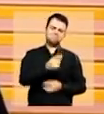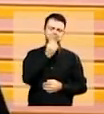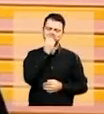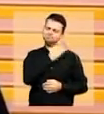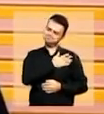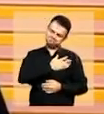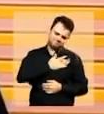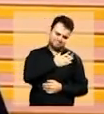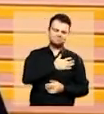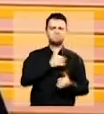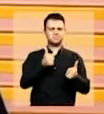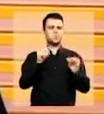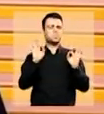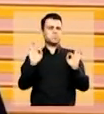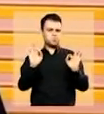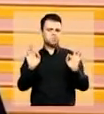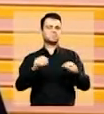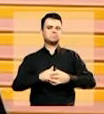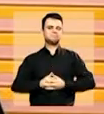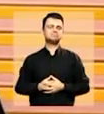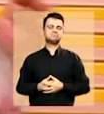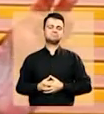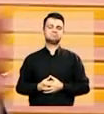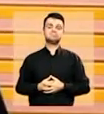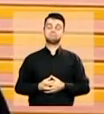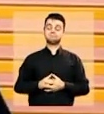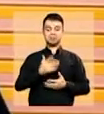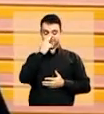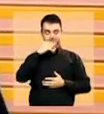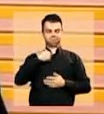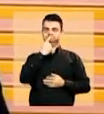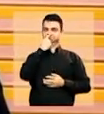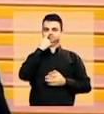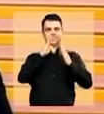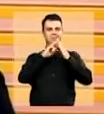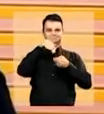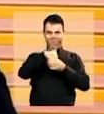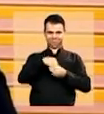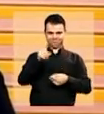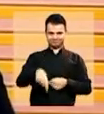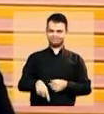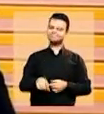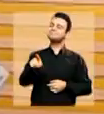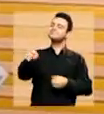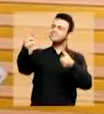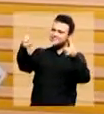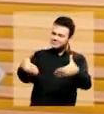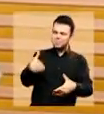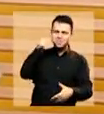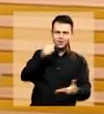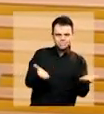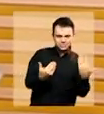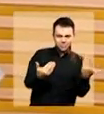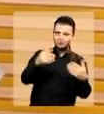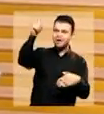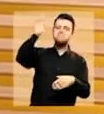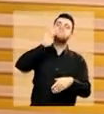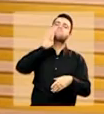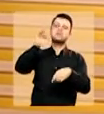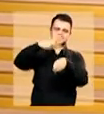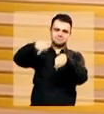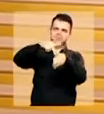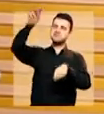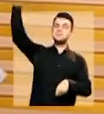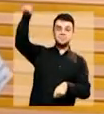muito bom a forma com que eles se sentem em casa. Josiane, você acabou de citar uma intercambiária da Bélgica. A gente